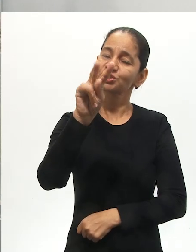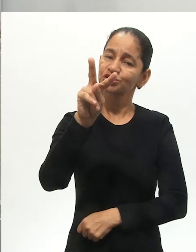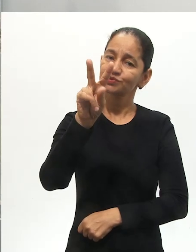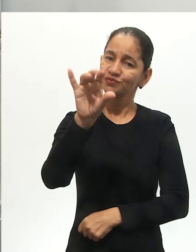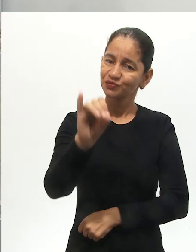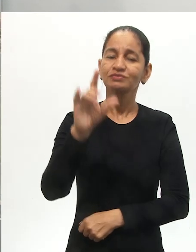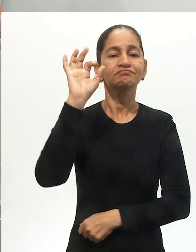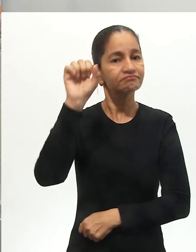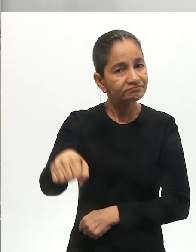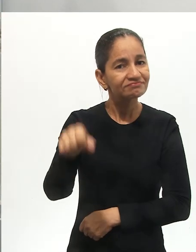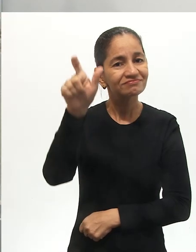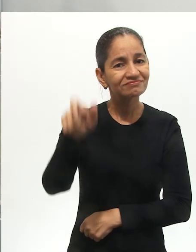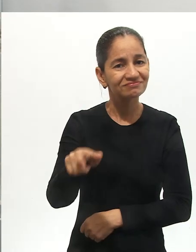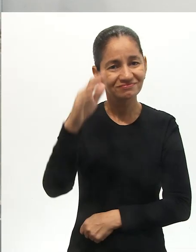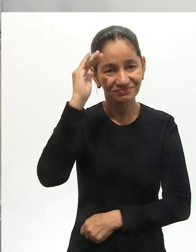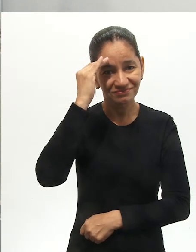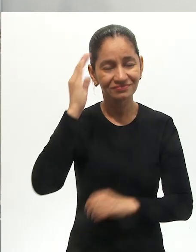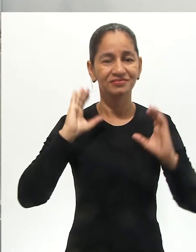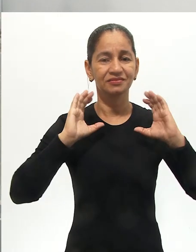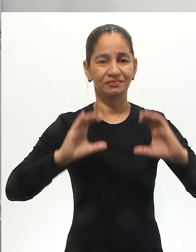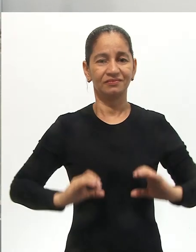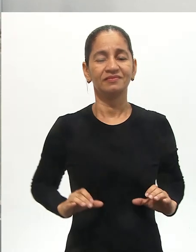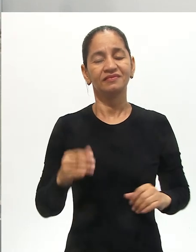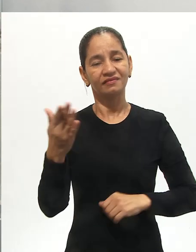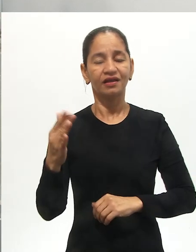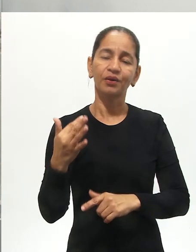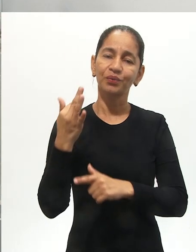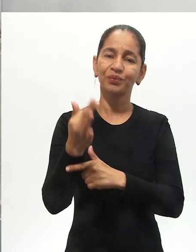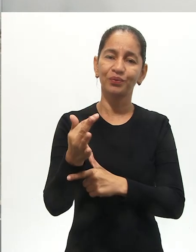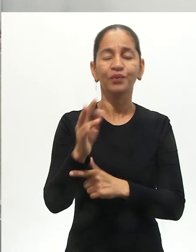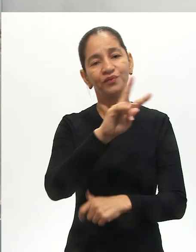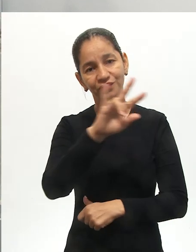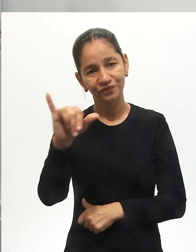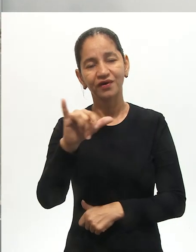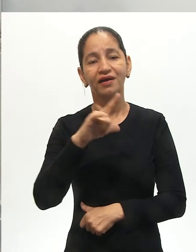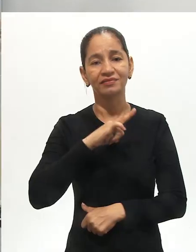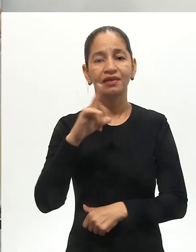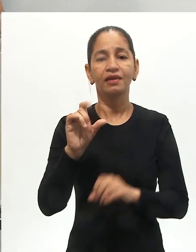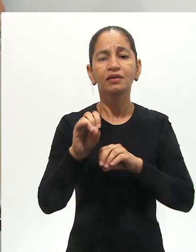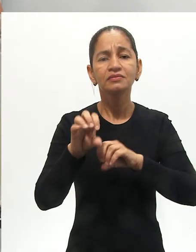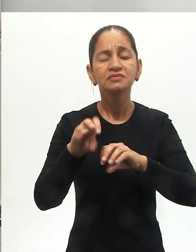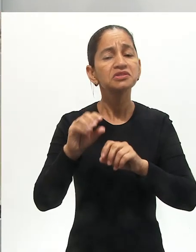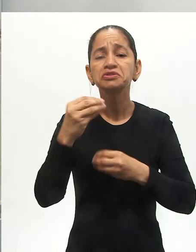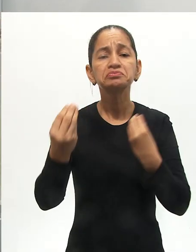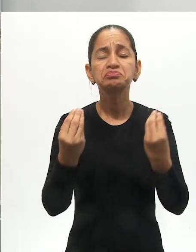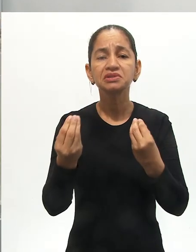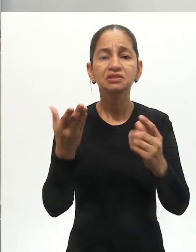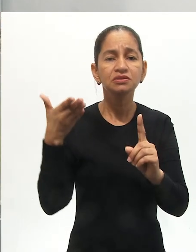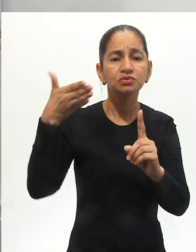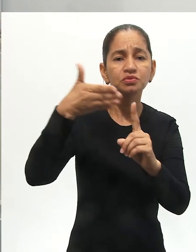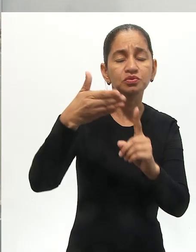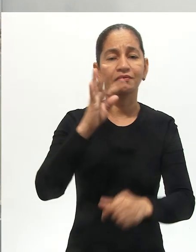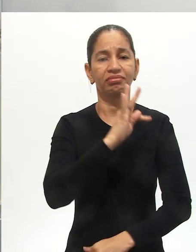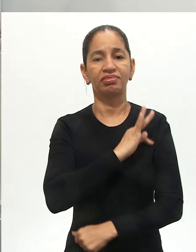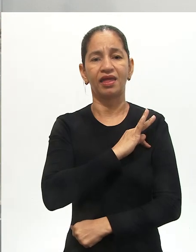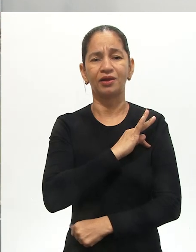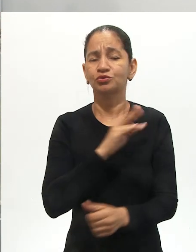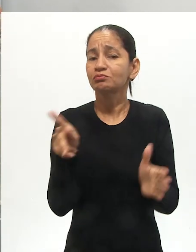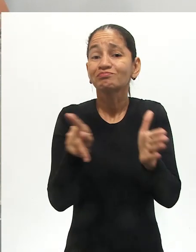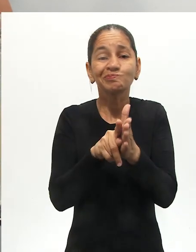de capital. Esse sentido nesse sentido, o ensino é um ensino